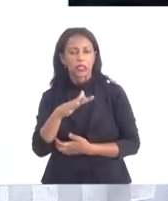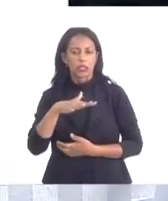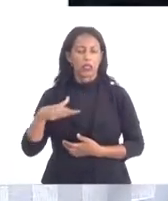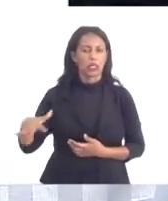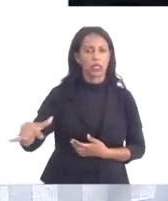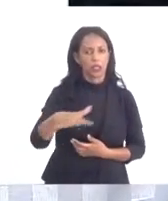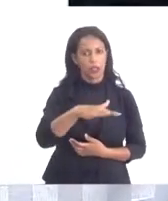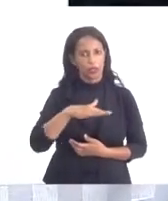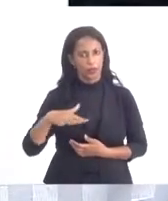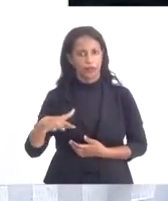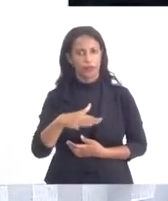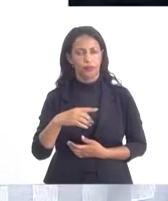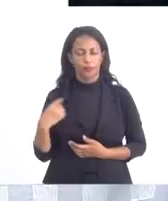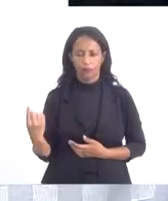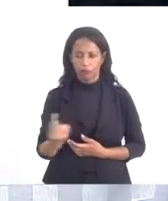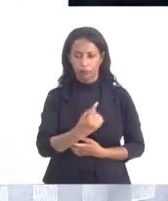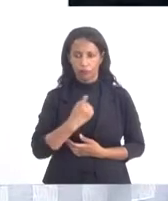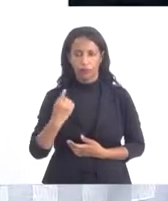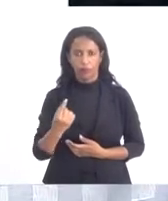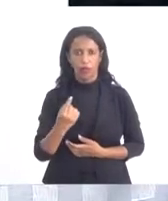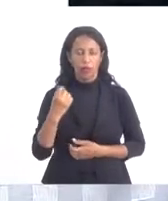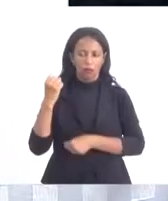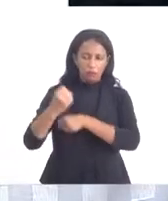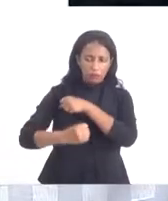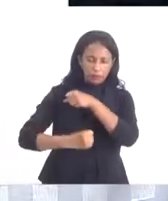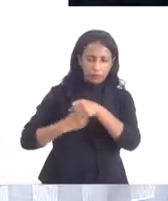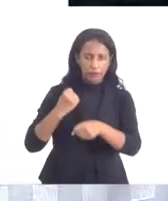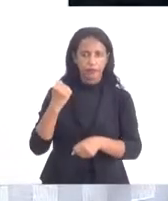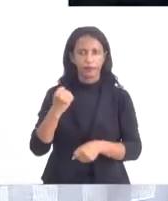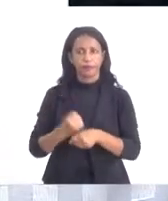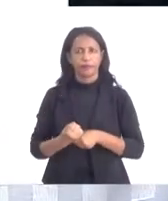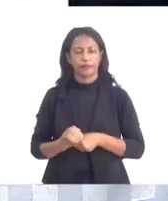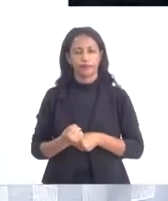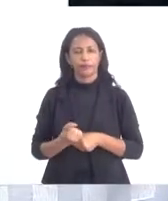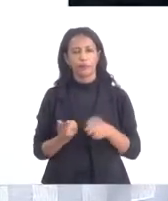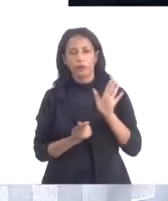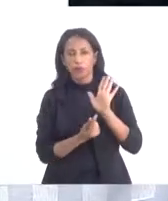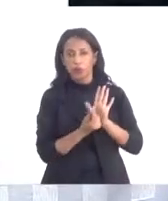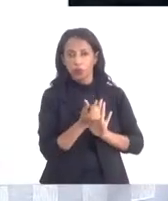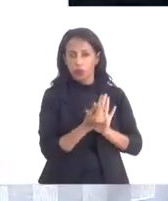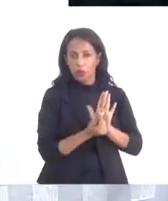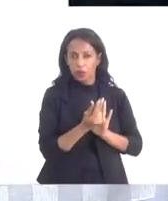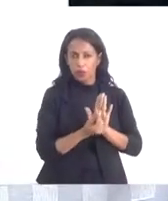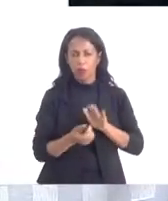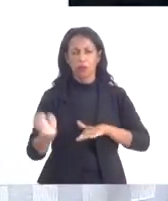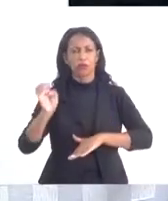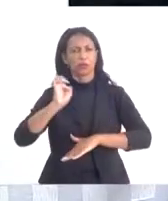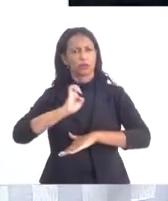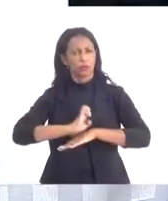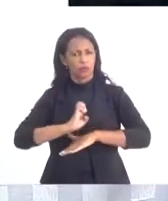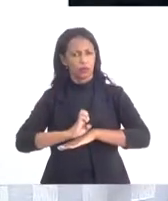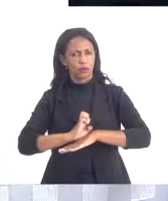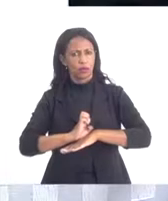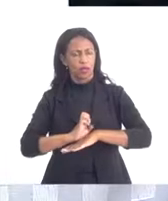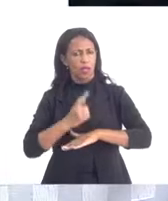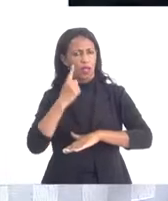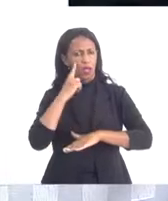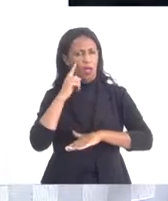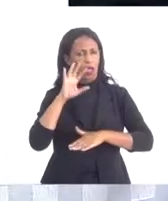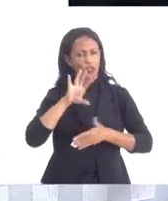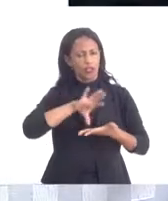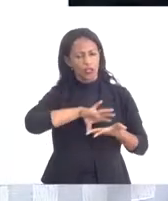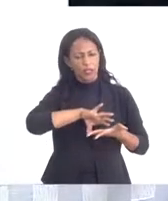região. E nós, anualmente, no orçamento do Estado, a gente separa